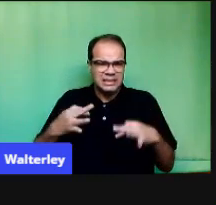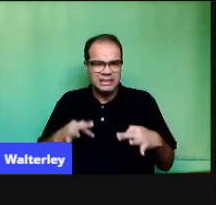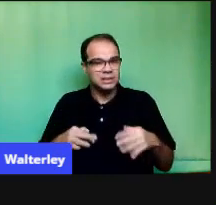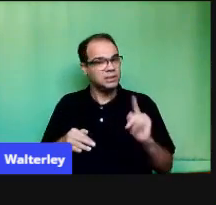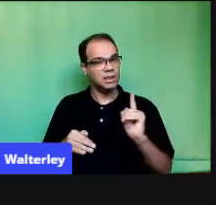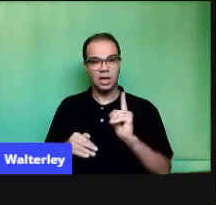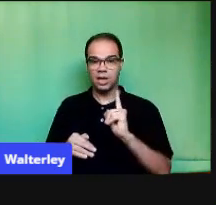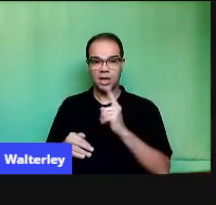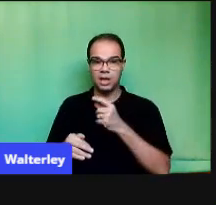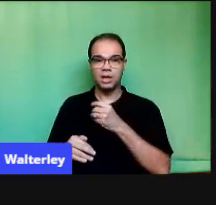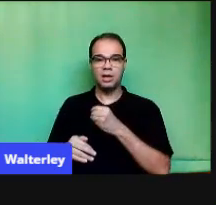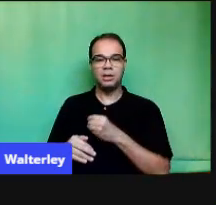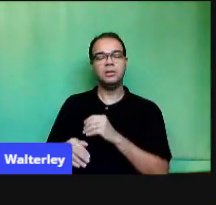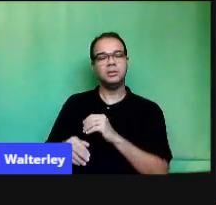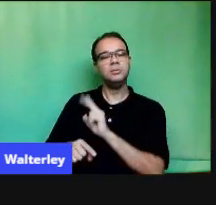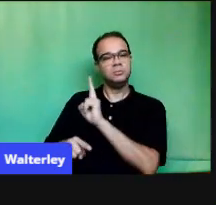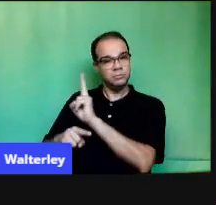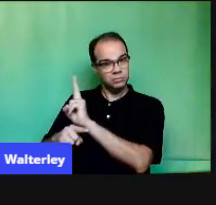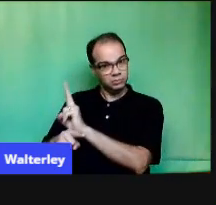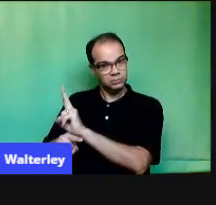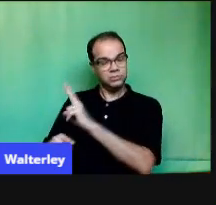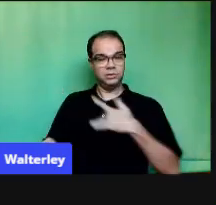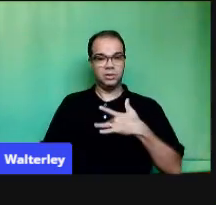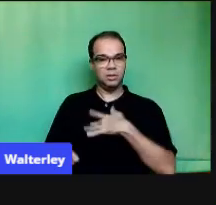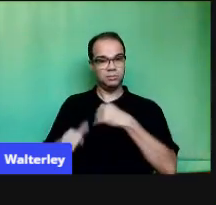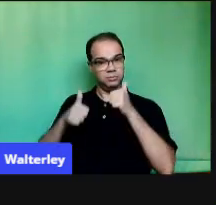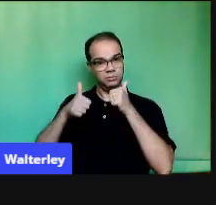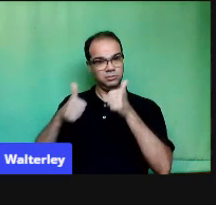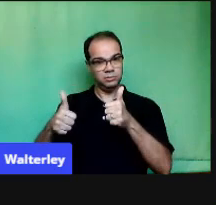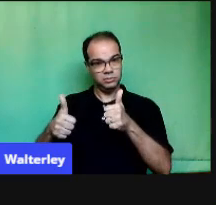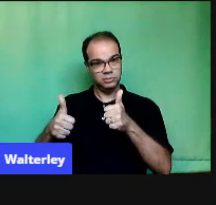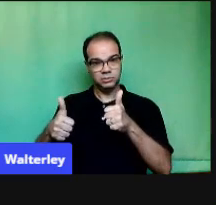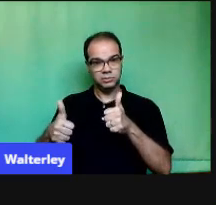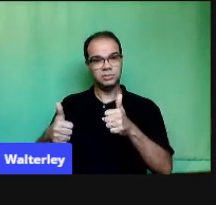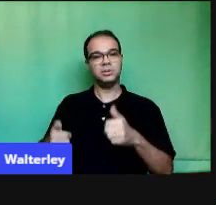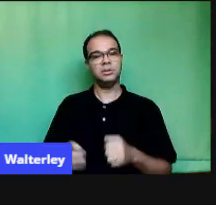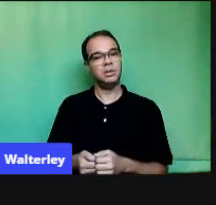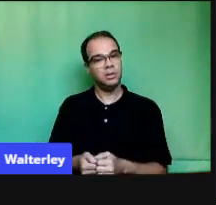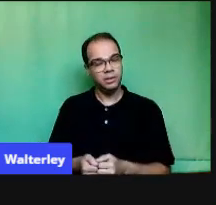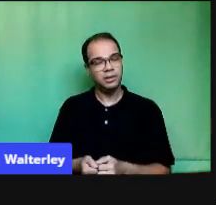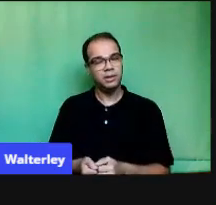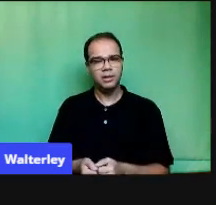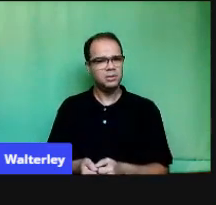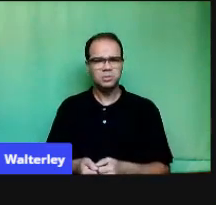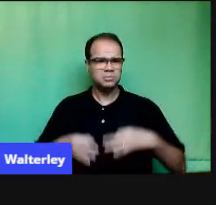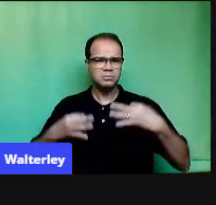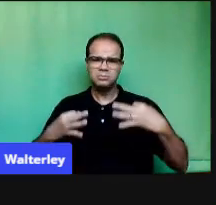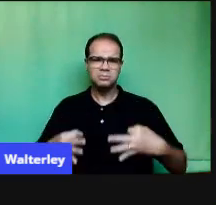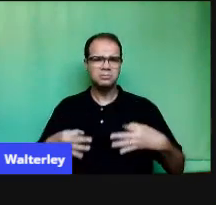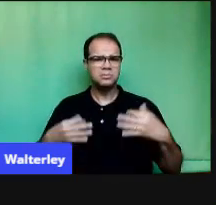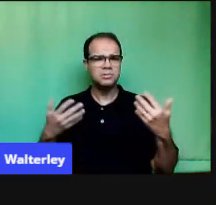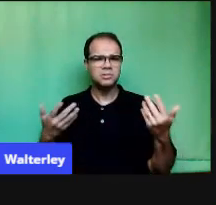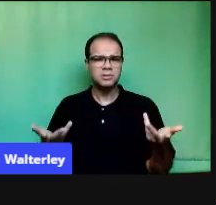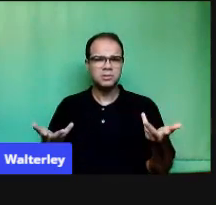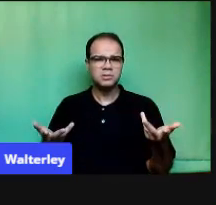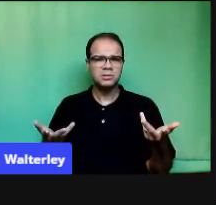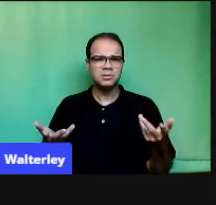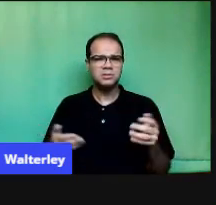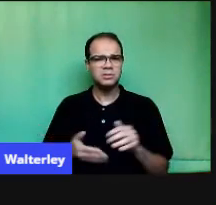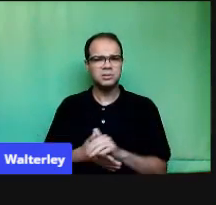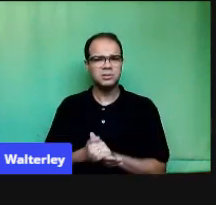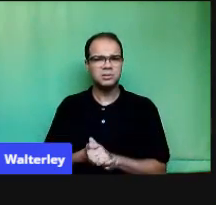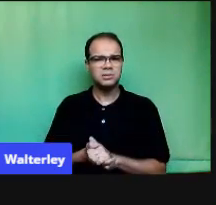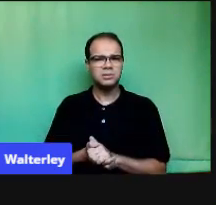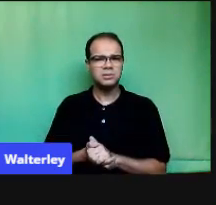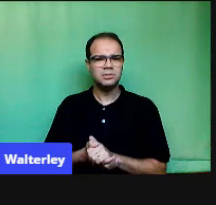tratados devidamente, então a saúde estava boa. O comportamento tinha restrições. Muitos desses animais apresentam, inclusive,